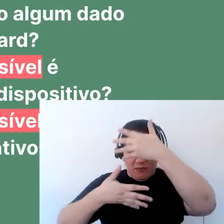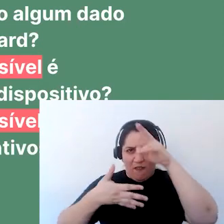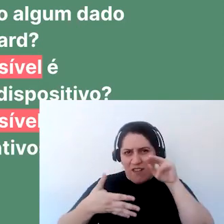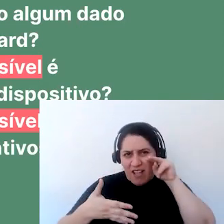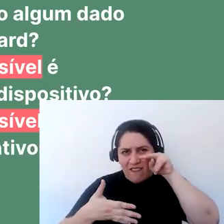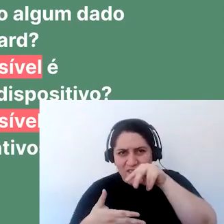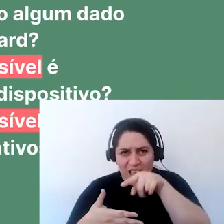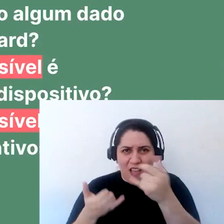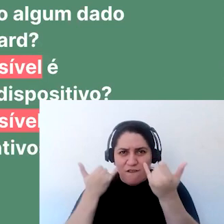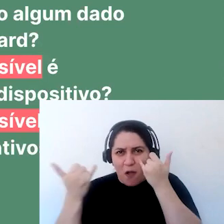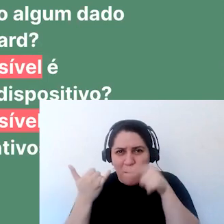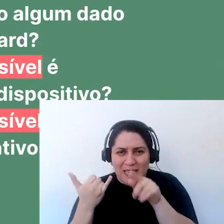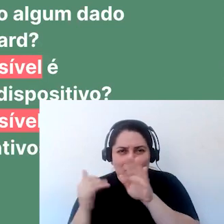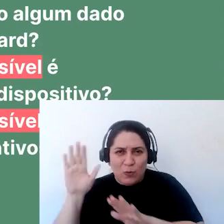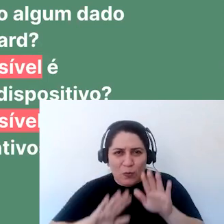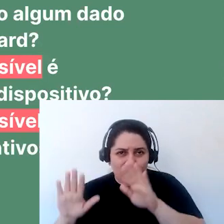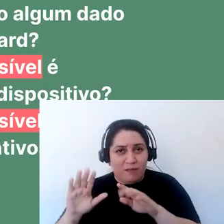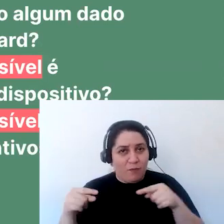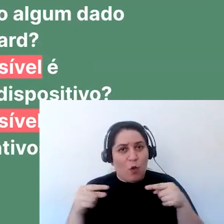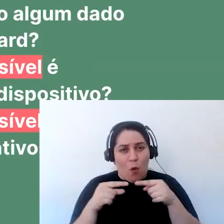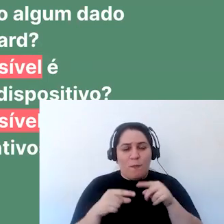que se aplica ali para um contexto de mobile também.